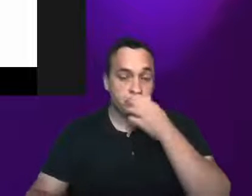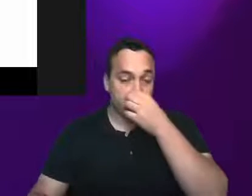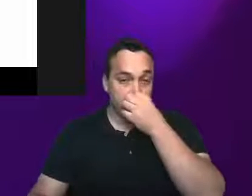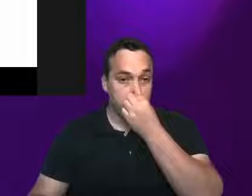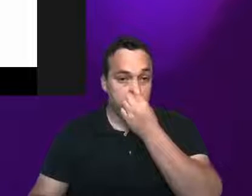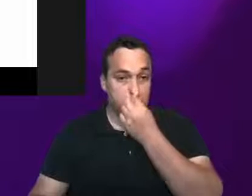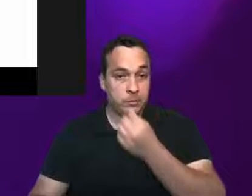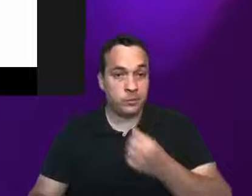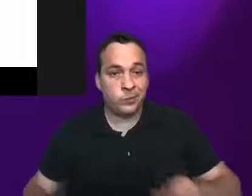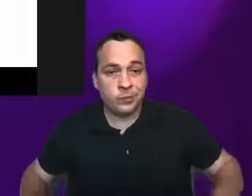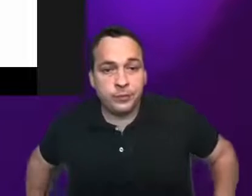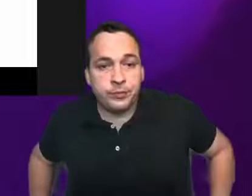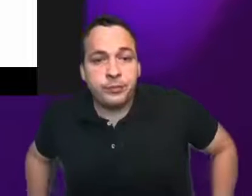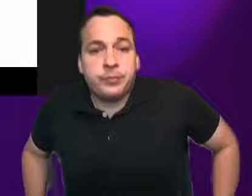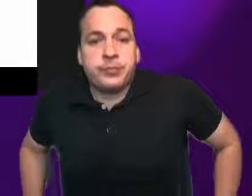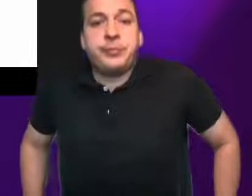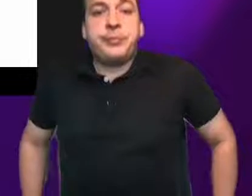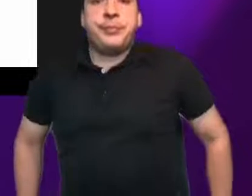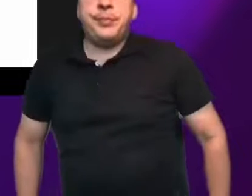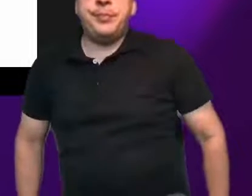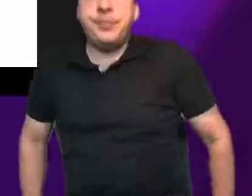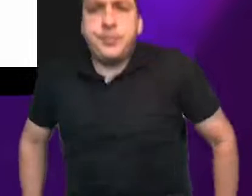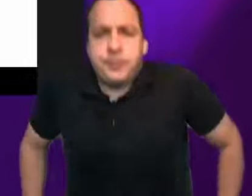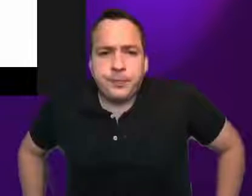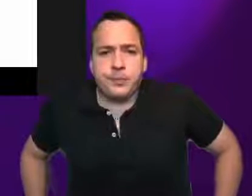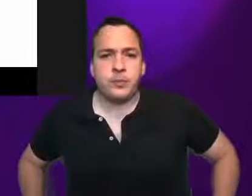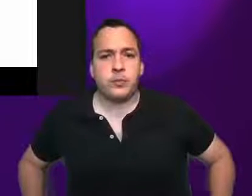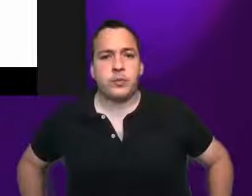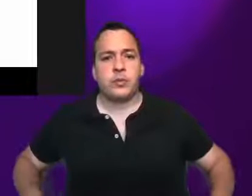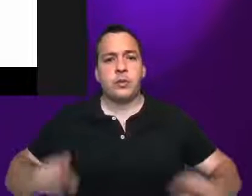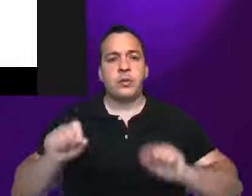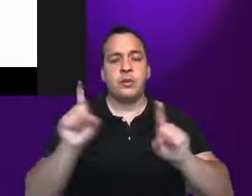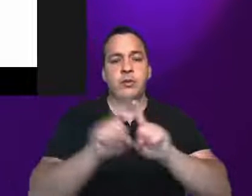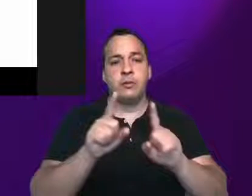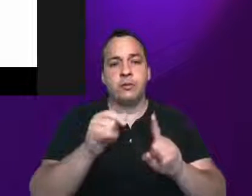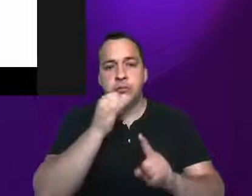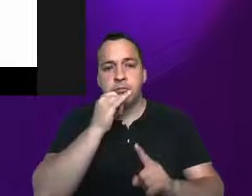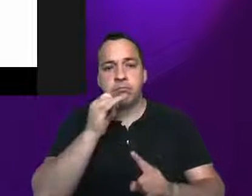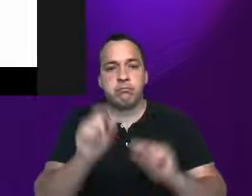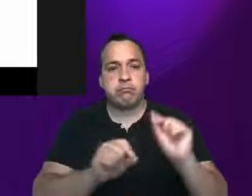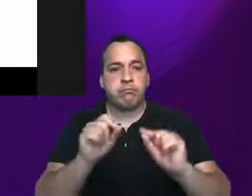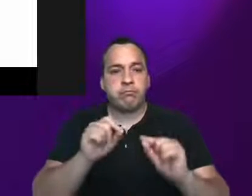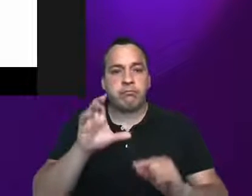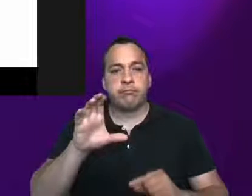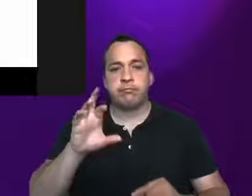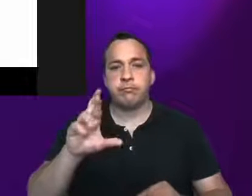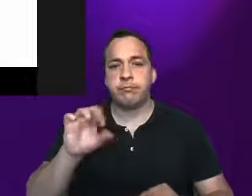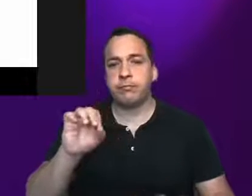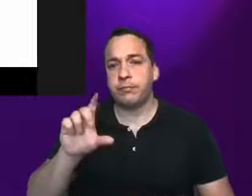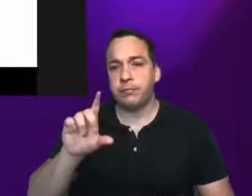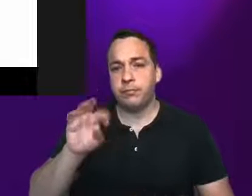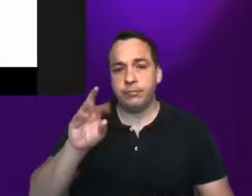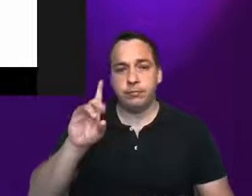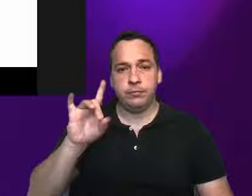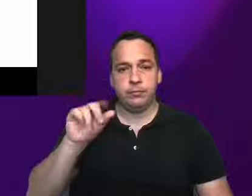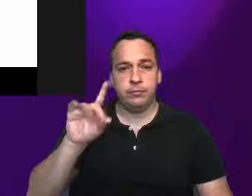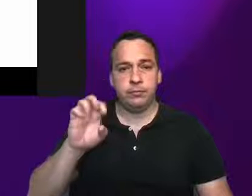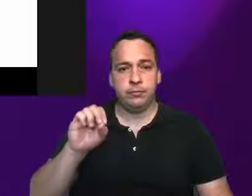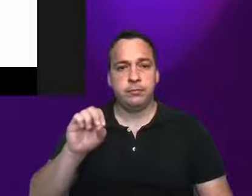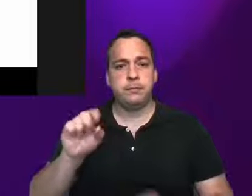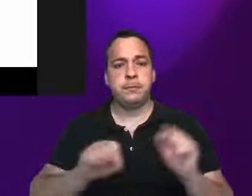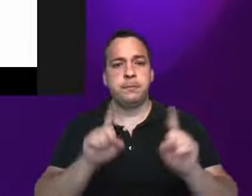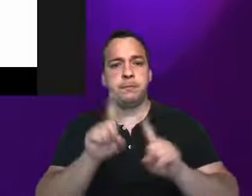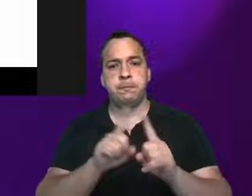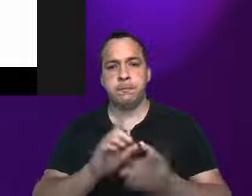uma resistência à furosemida, a associação com clortalidona, ou seja, um tiazídico, é recomendada também.